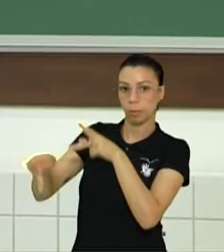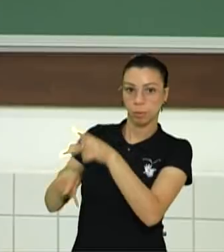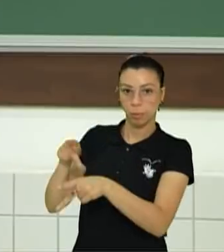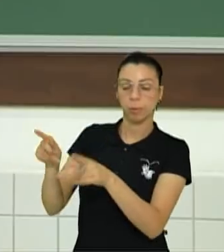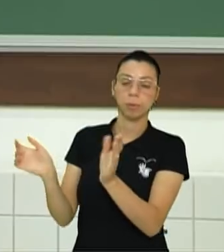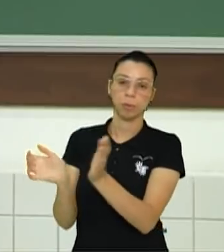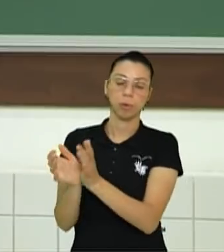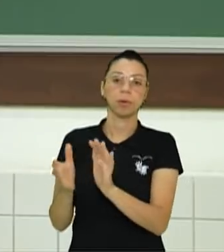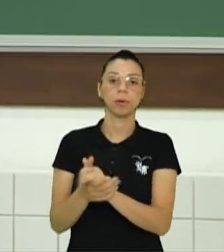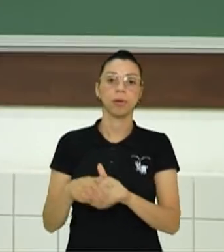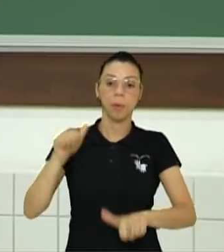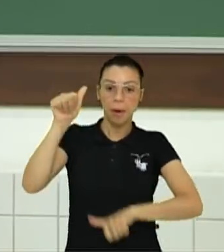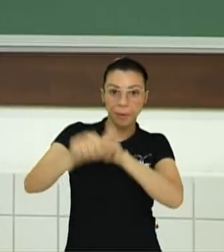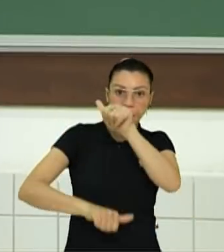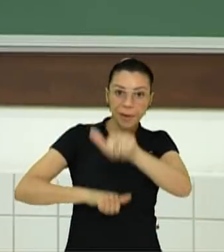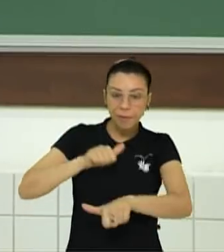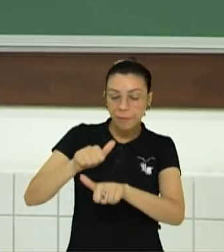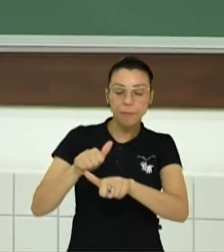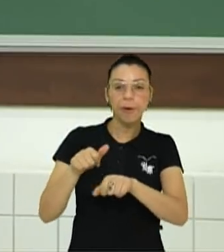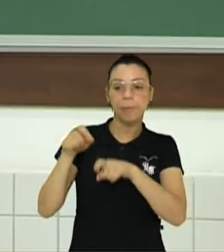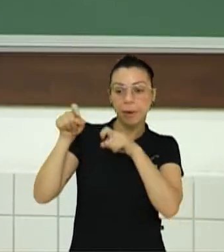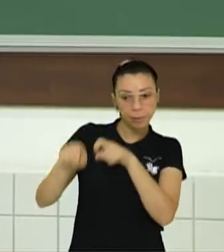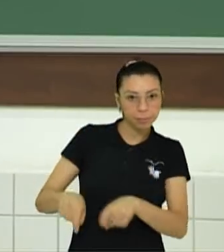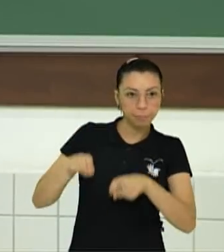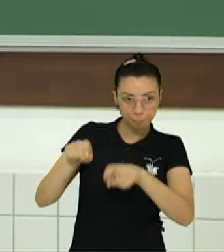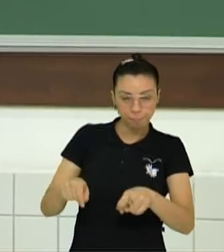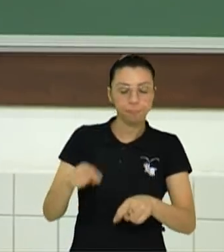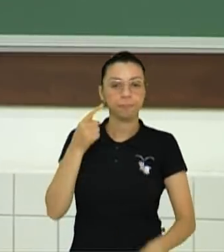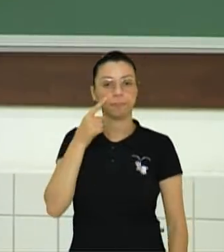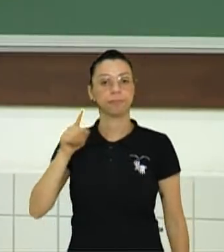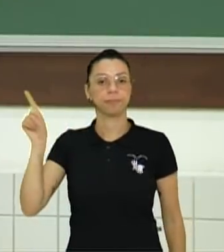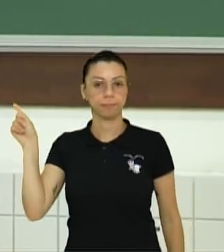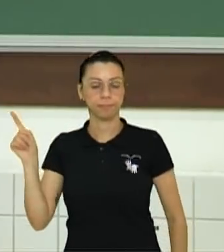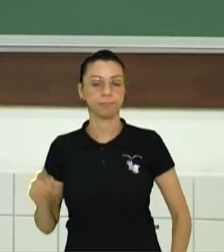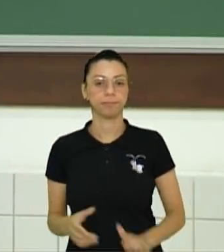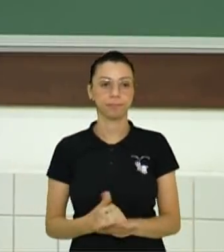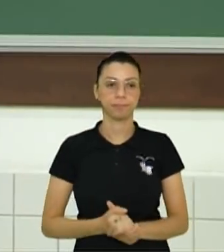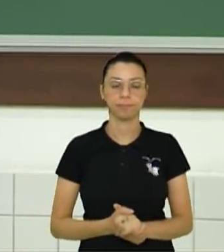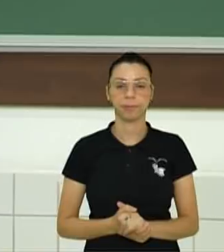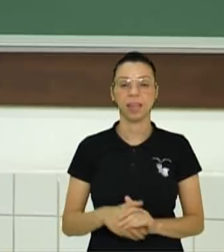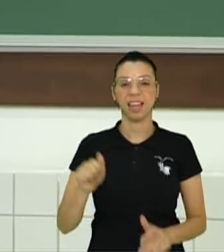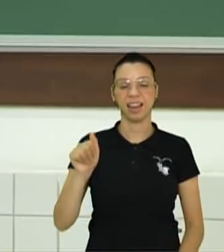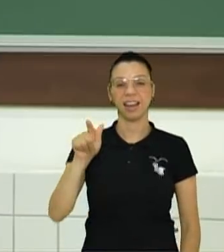reforma agrária, onde constava da seguinte maneira, eu vou colocar para vocês aqui,